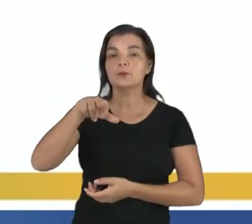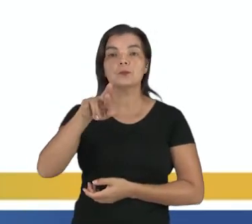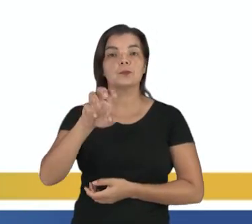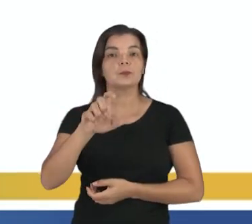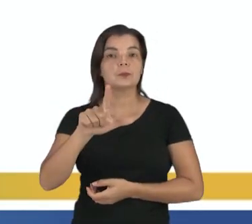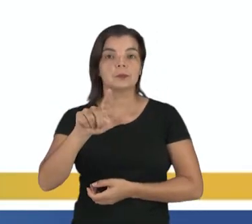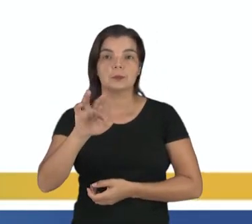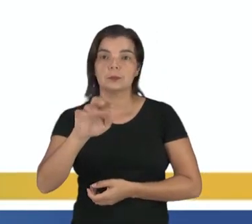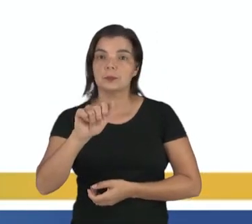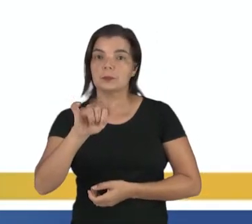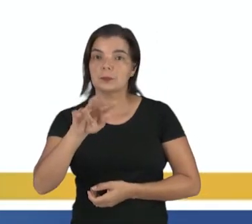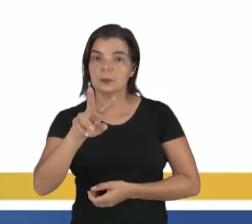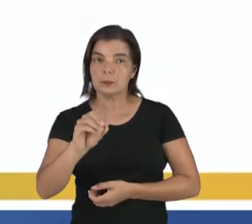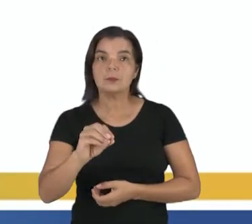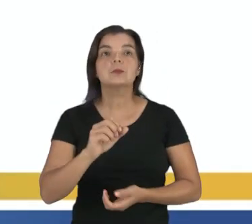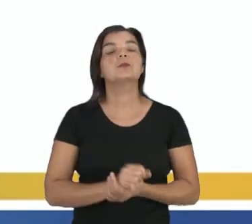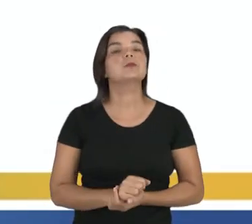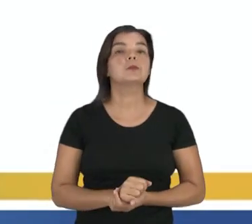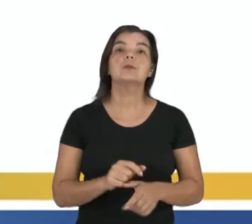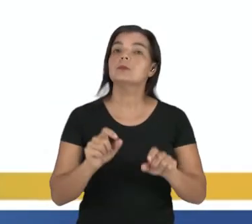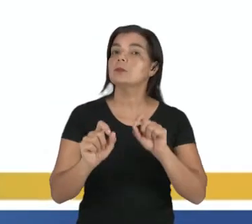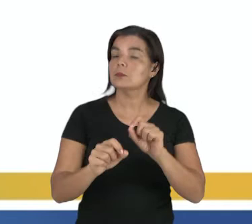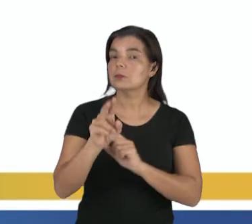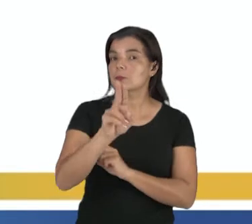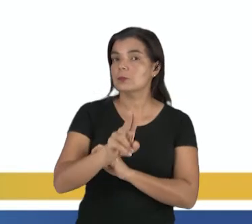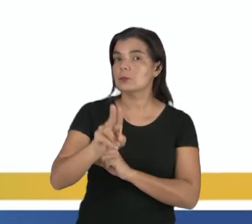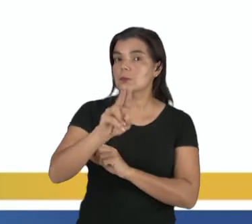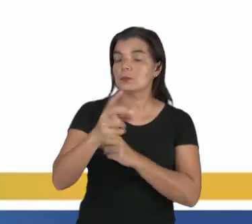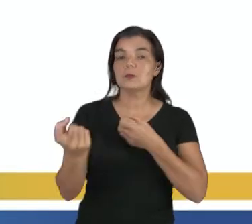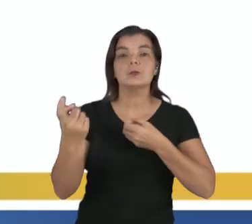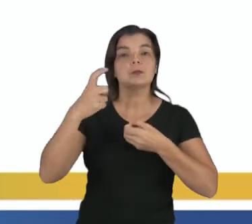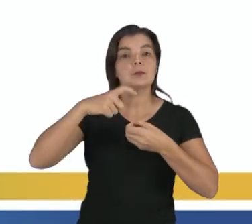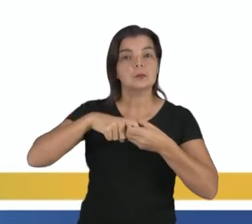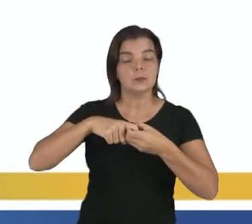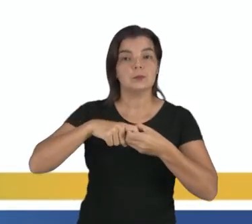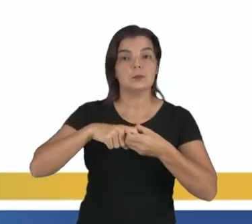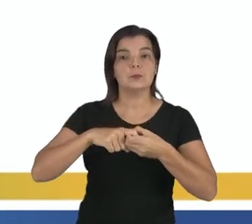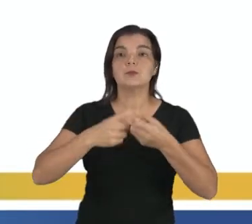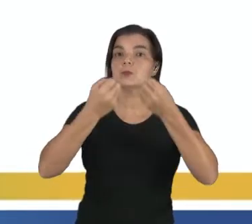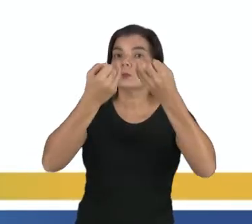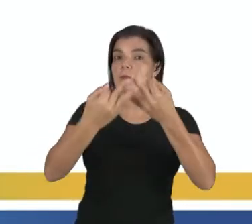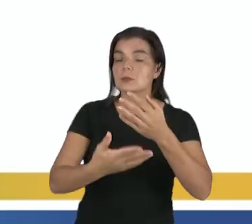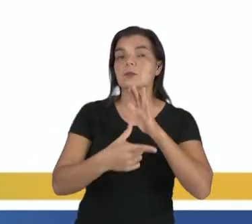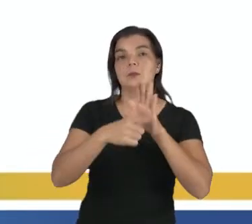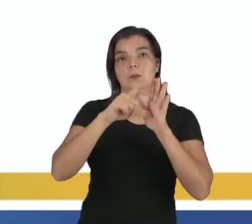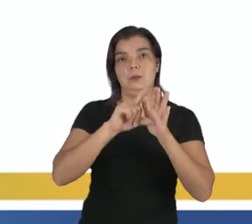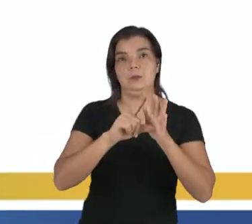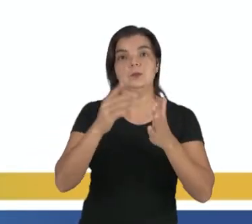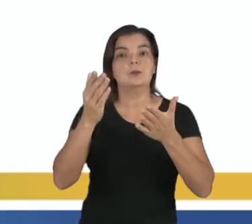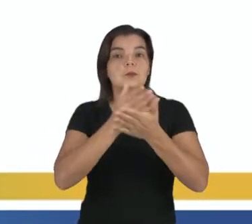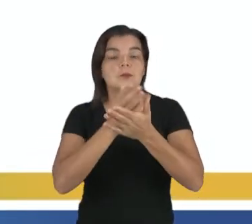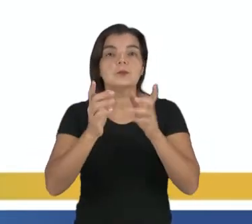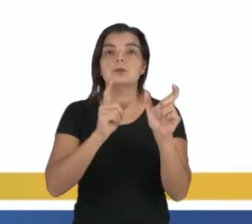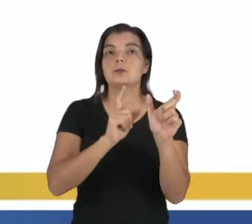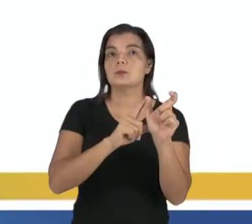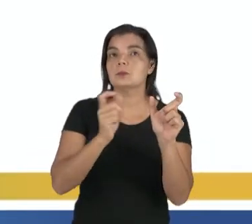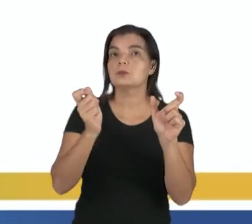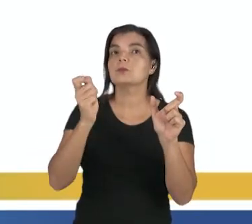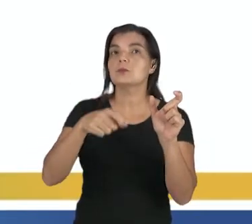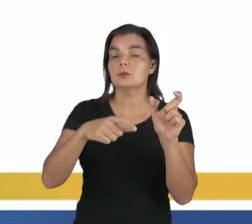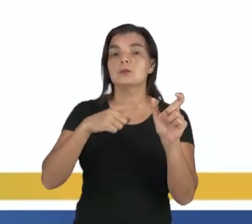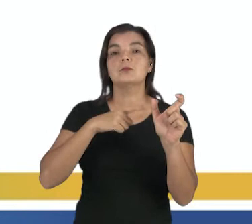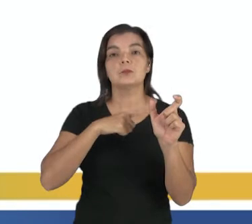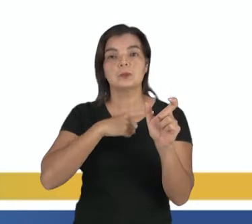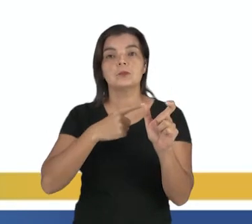relativo. O pronome relativo é usado para retomar um termo anterior. Algumas palavras que podem ter